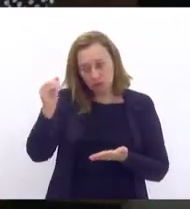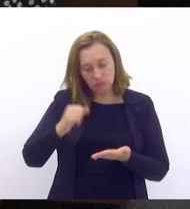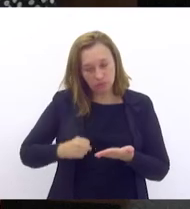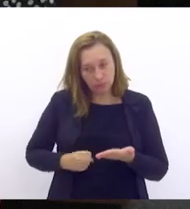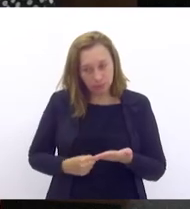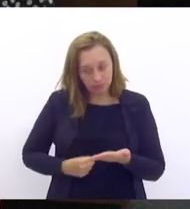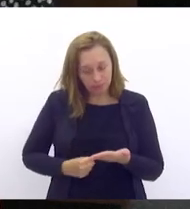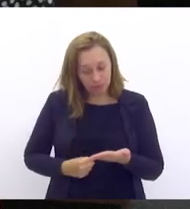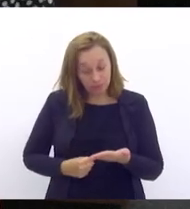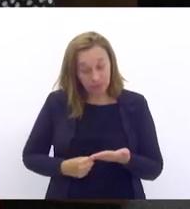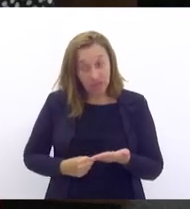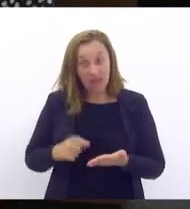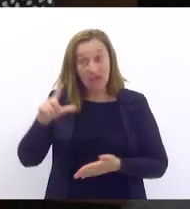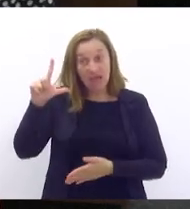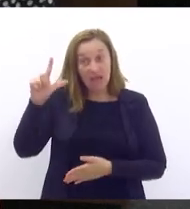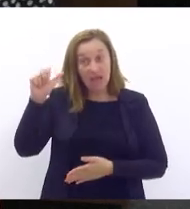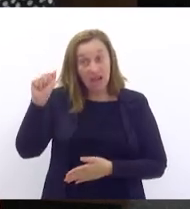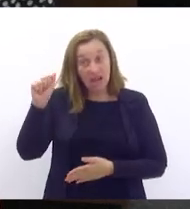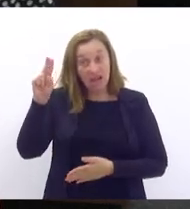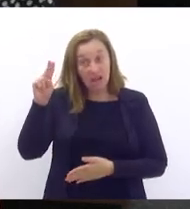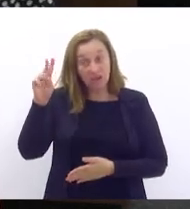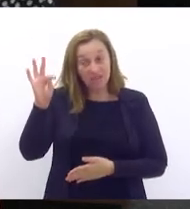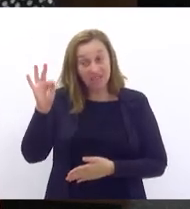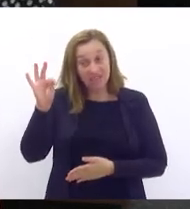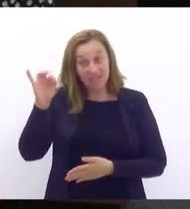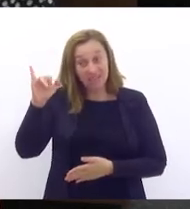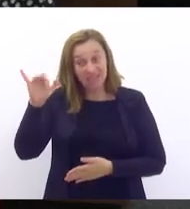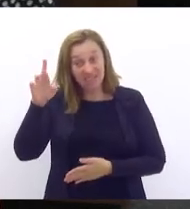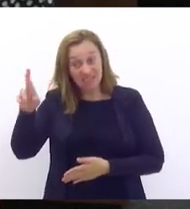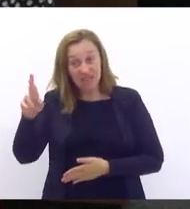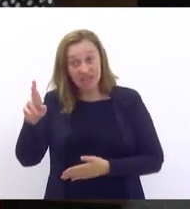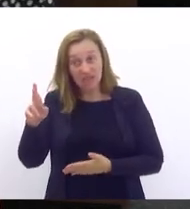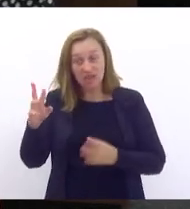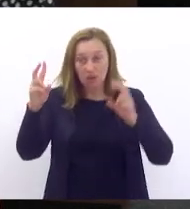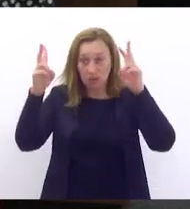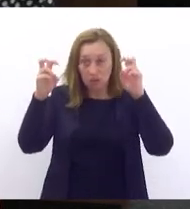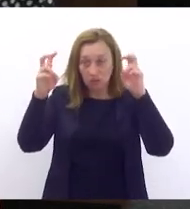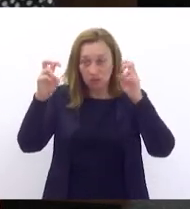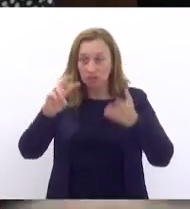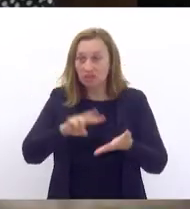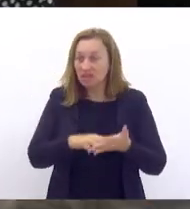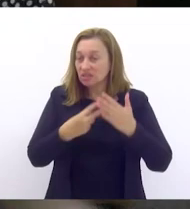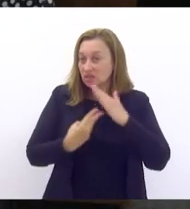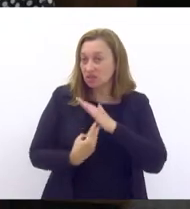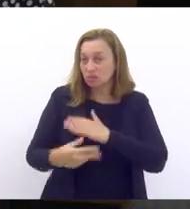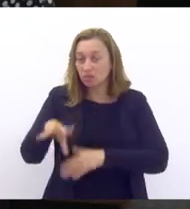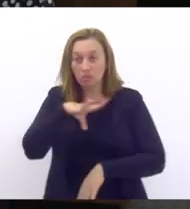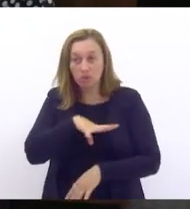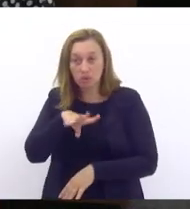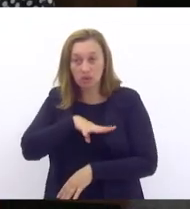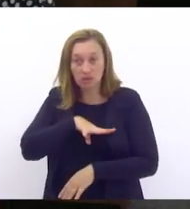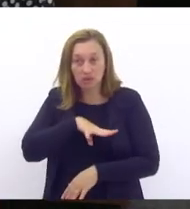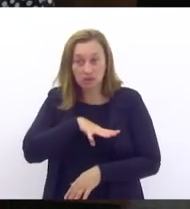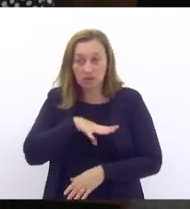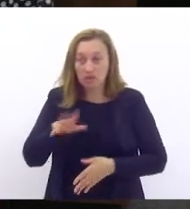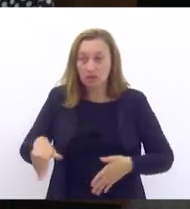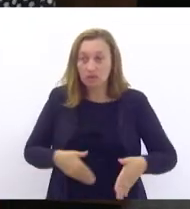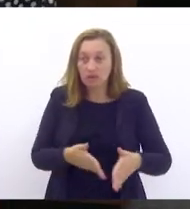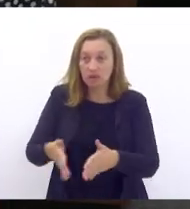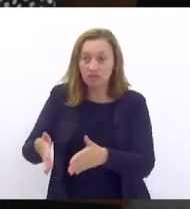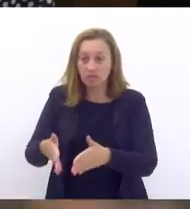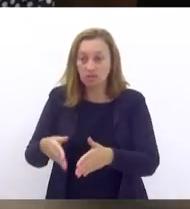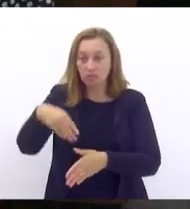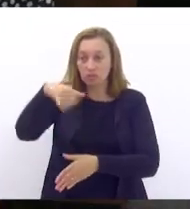filósofo, Lao Tse, e o título do livro, traduzido para o português, era O Caminho do